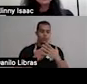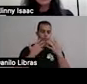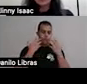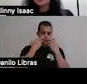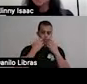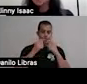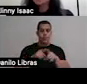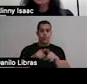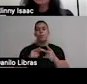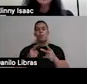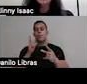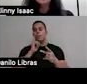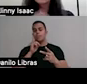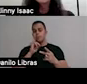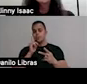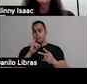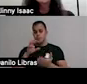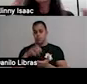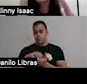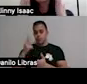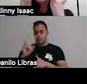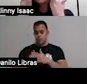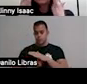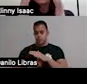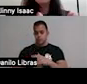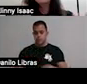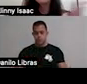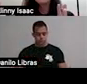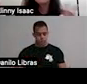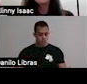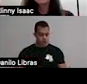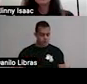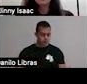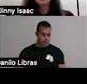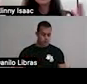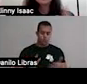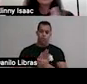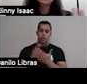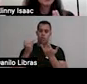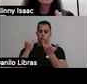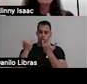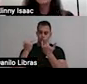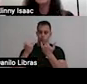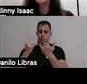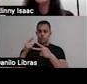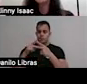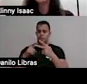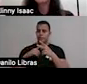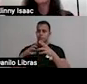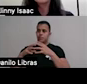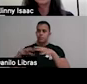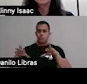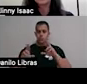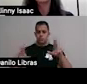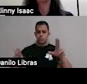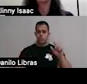nos Estados Unidos. Em relação a algumas informações demográficas dessas duas coortes, elas diferem um pouco, é importante